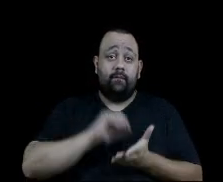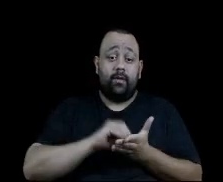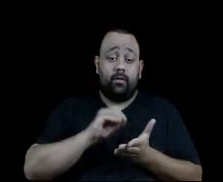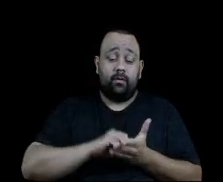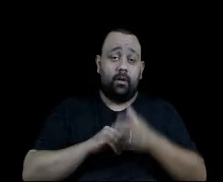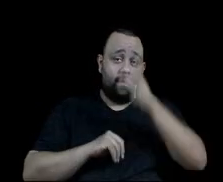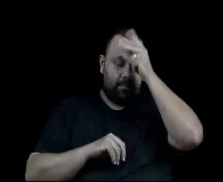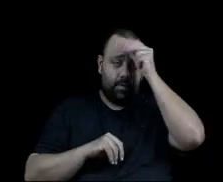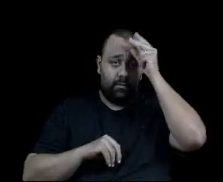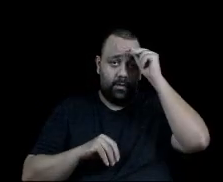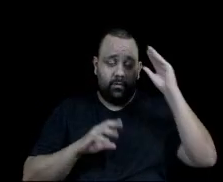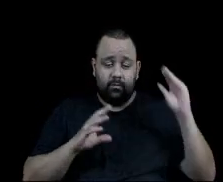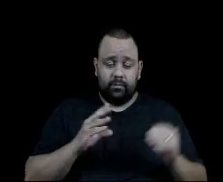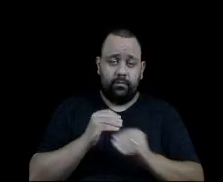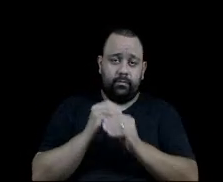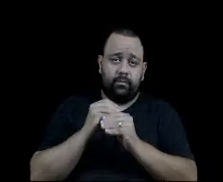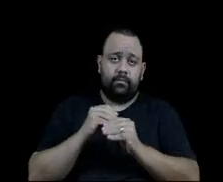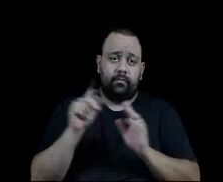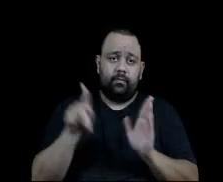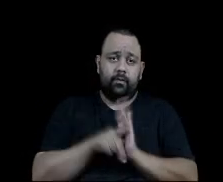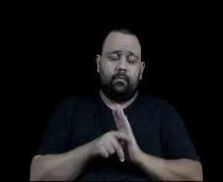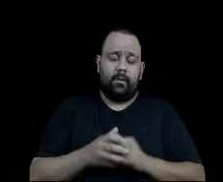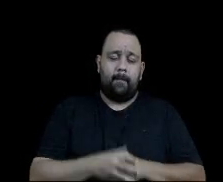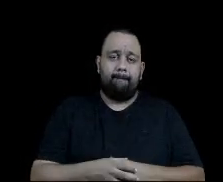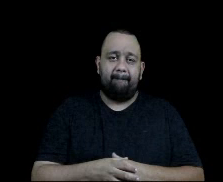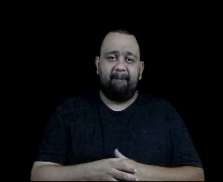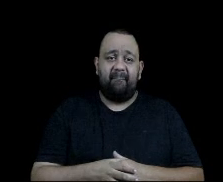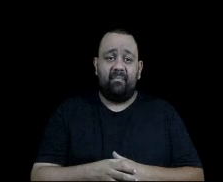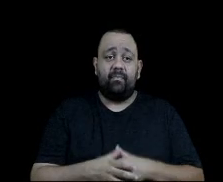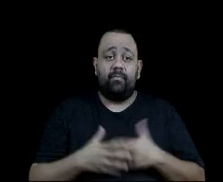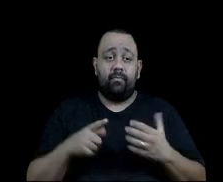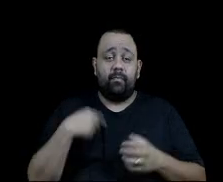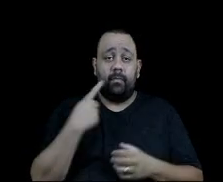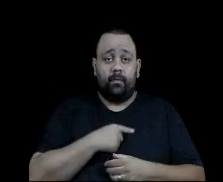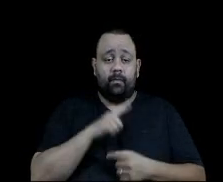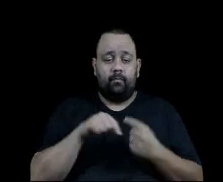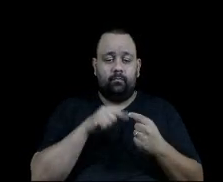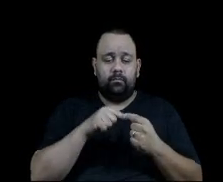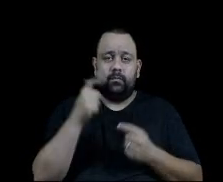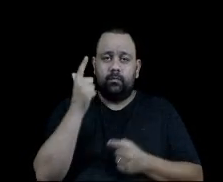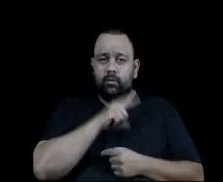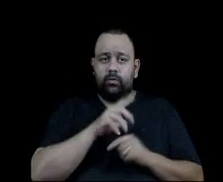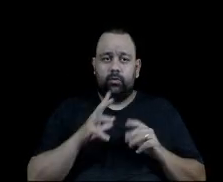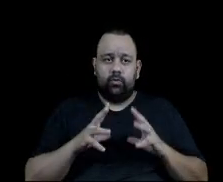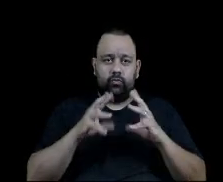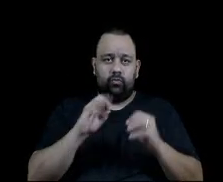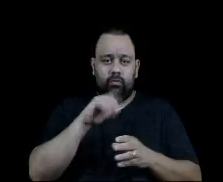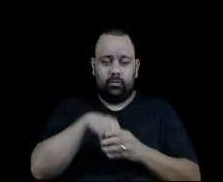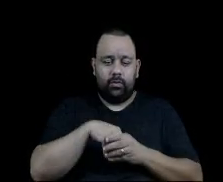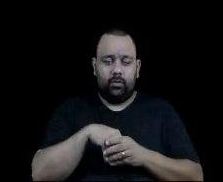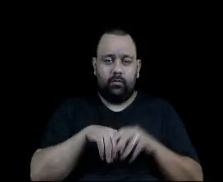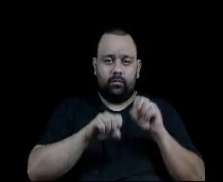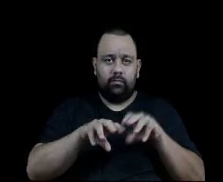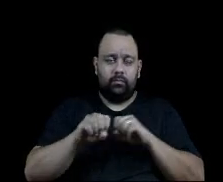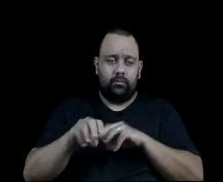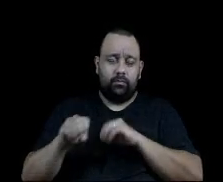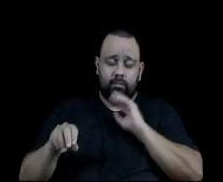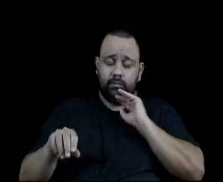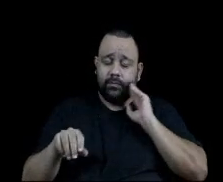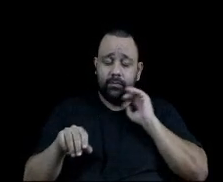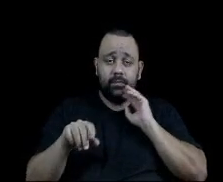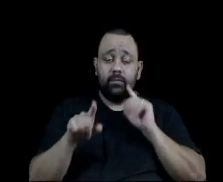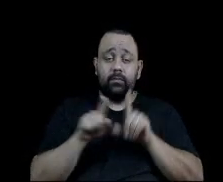gente gasta e ainda falta e é complementado por fonte de recurso próprio. Então, a gente atingiu tudo isso dentro